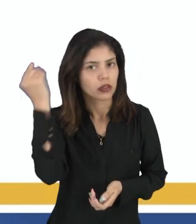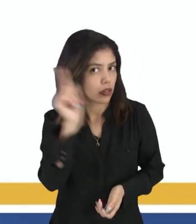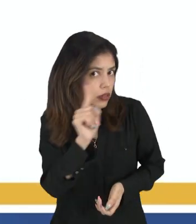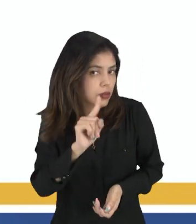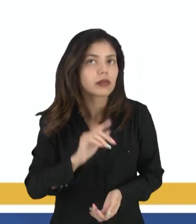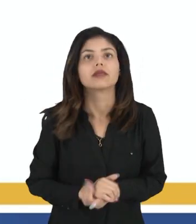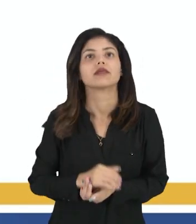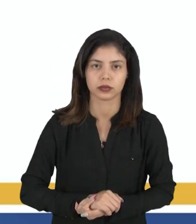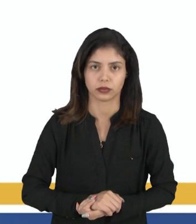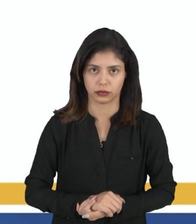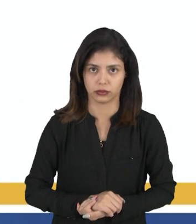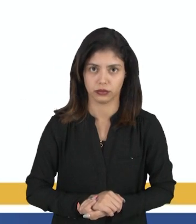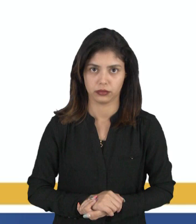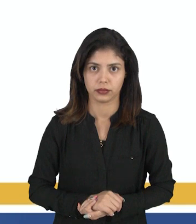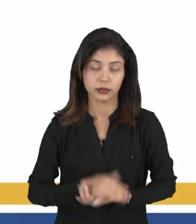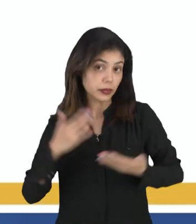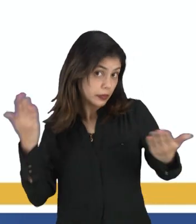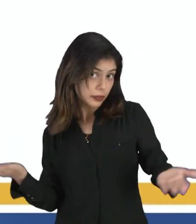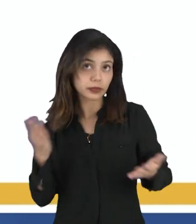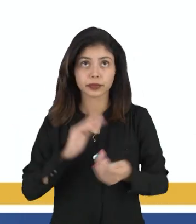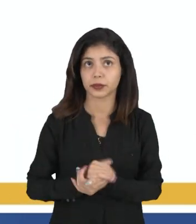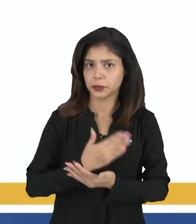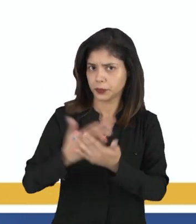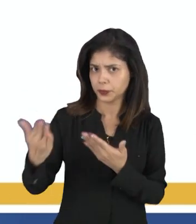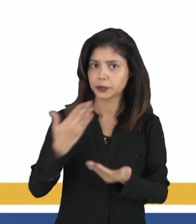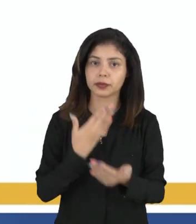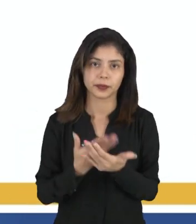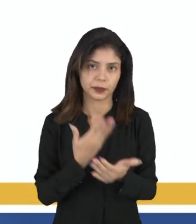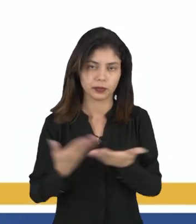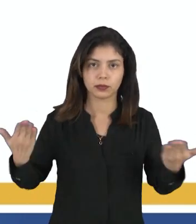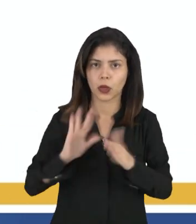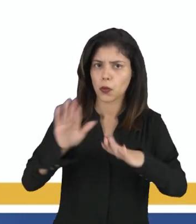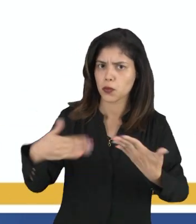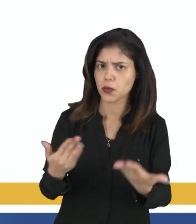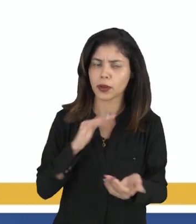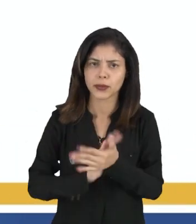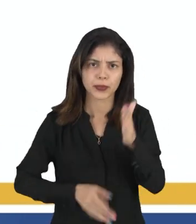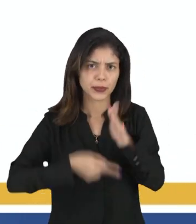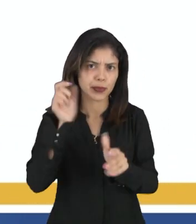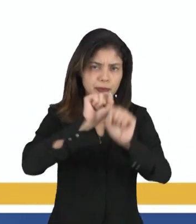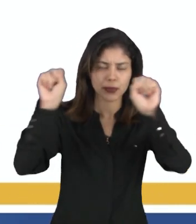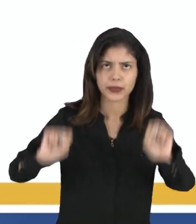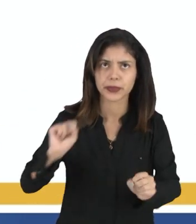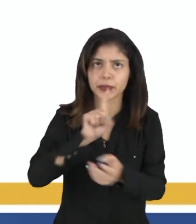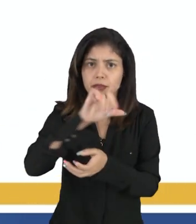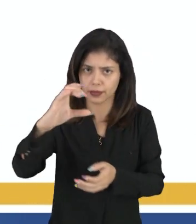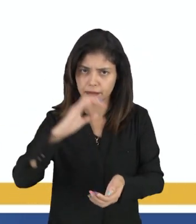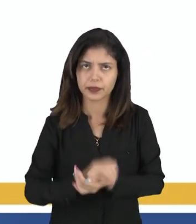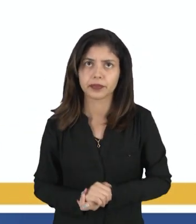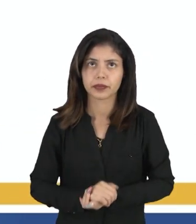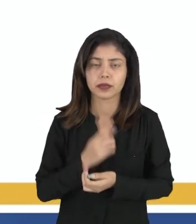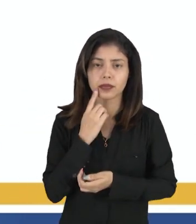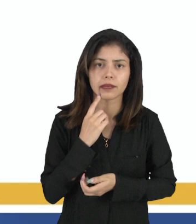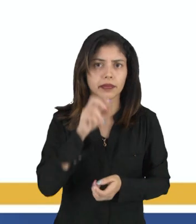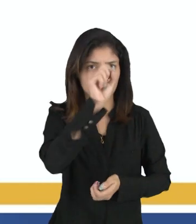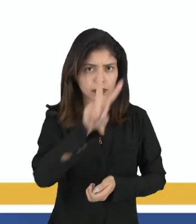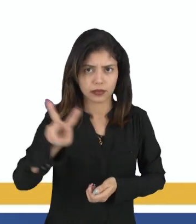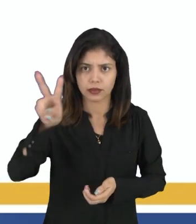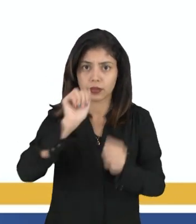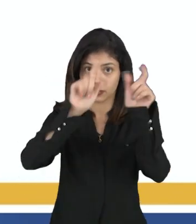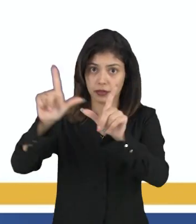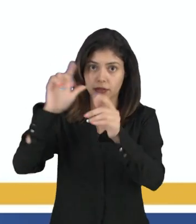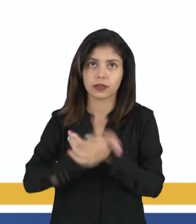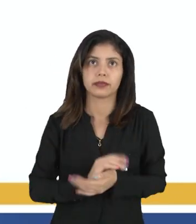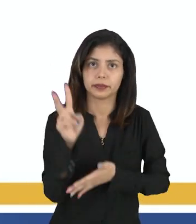esse nome, tá? Então, para começar o nosso estudo, quais foram os primeiros sistemas de classificação, né? Leiam ali comigo na